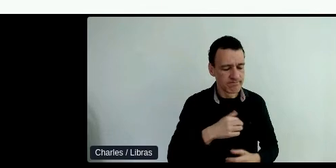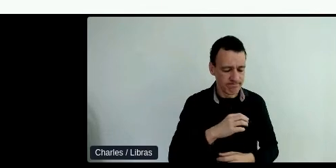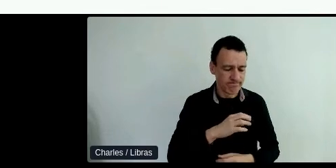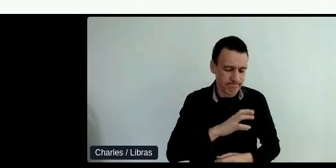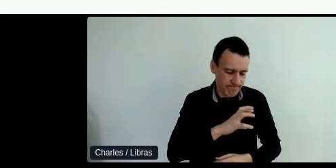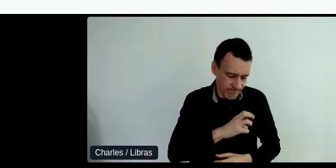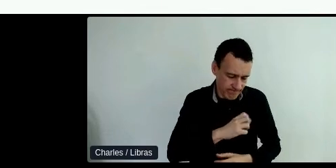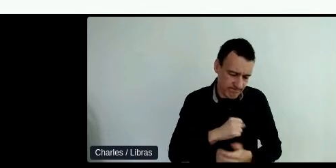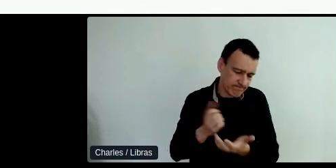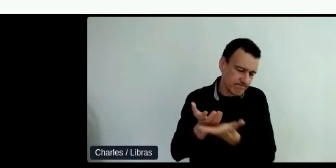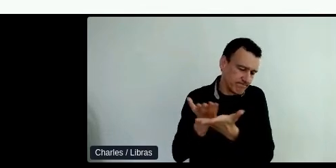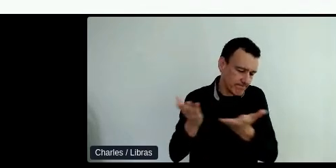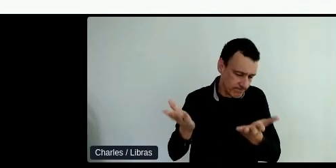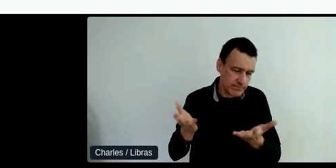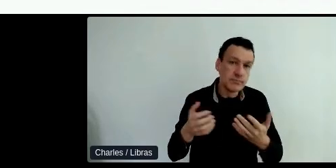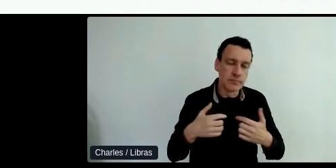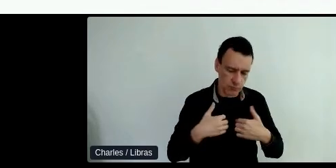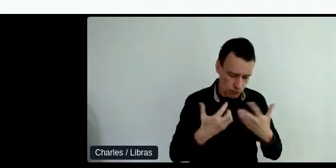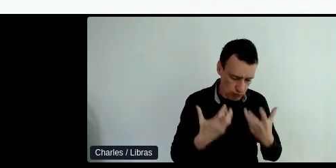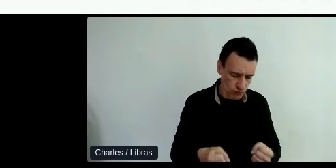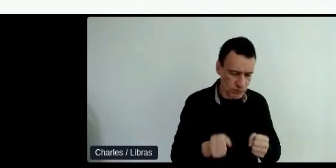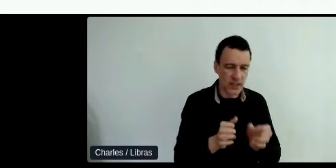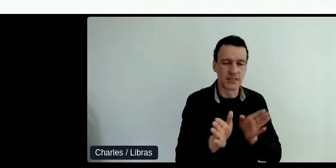que eu vou atender. Só que